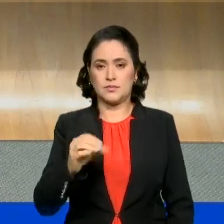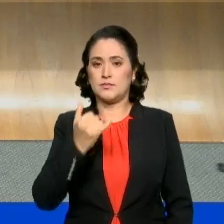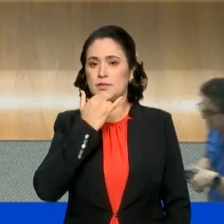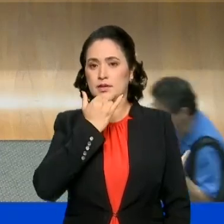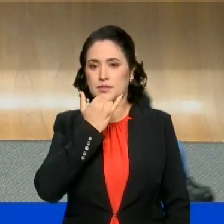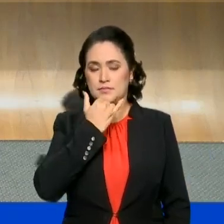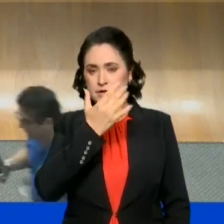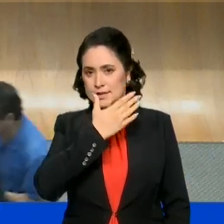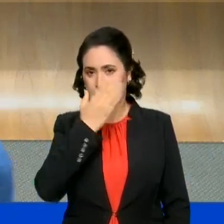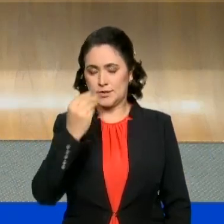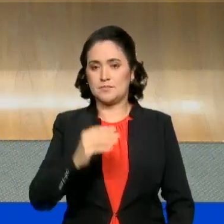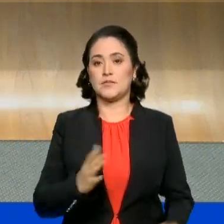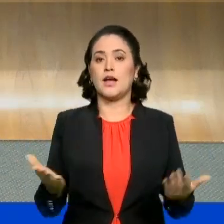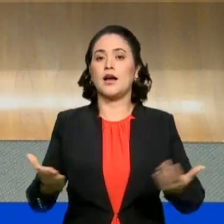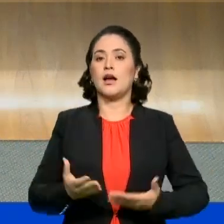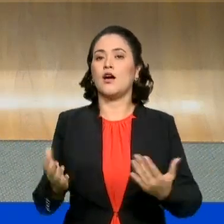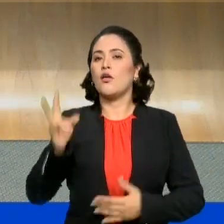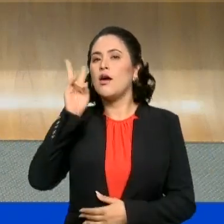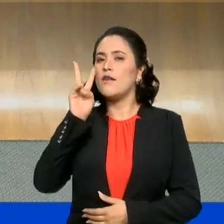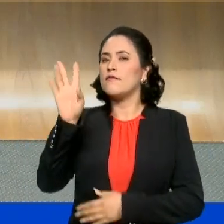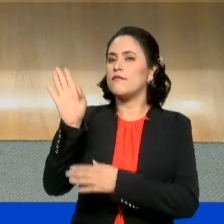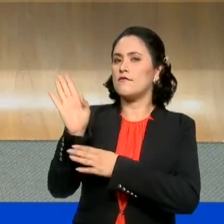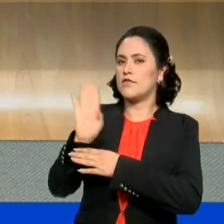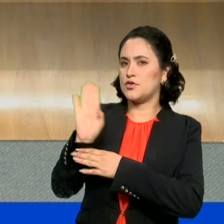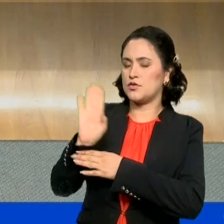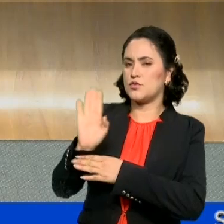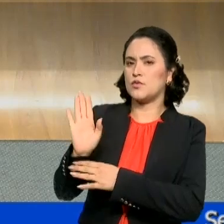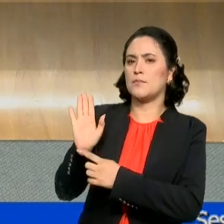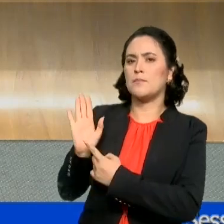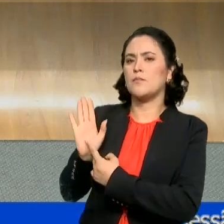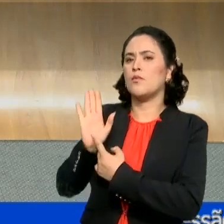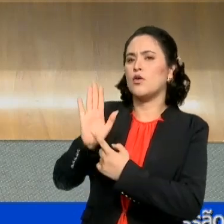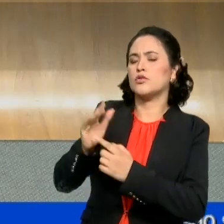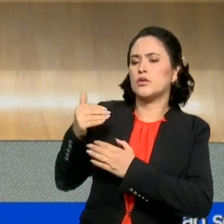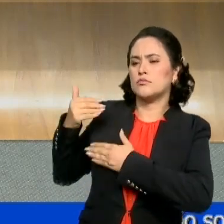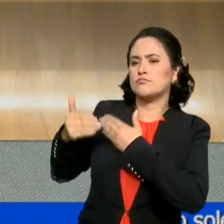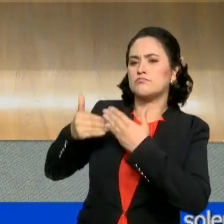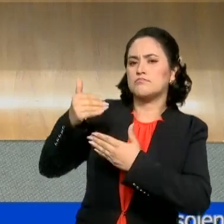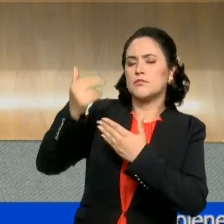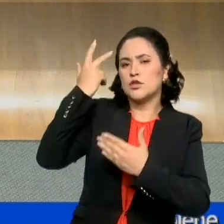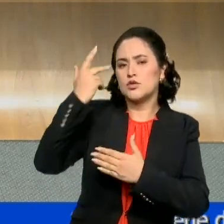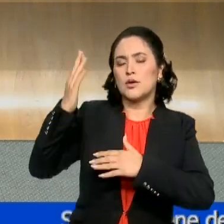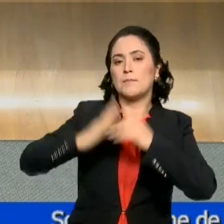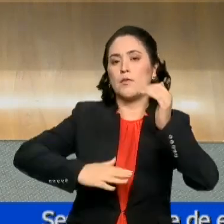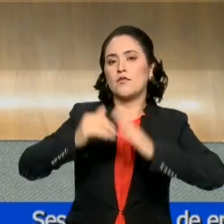Assistiremos a seguir um vídeo mostrando a trajetória profissional do homenageado.